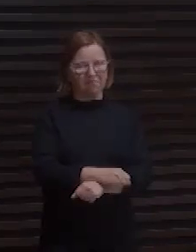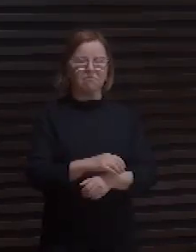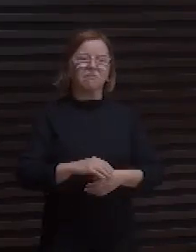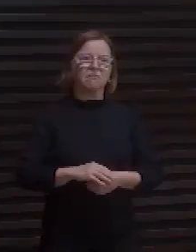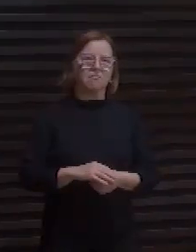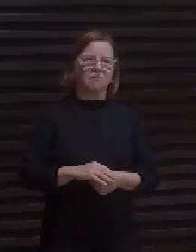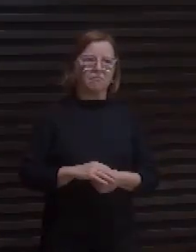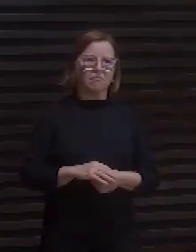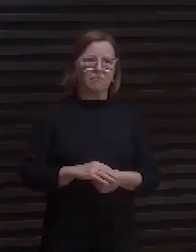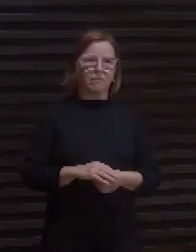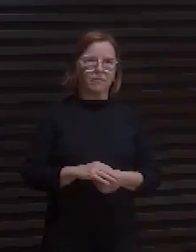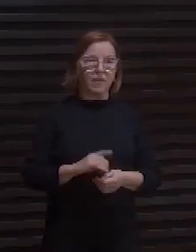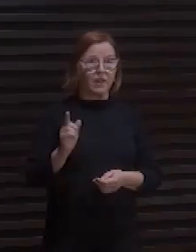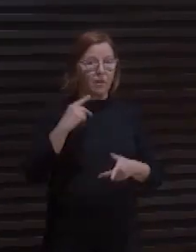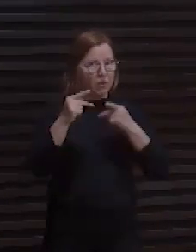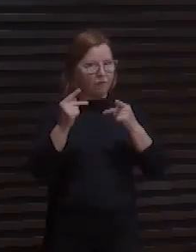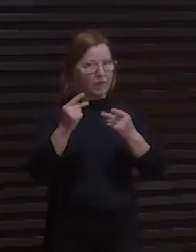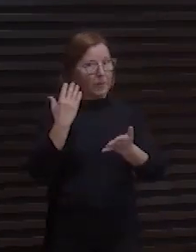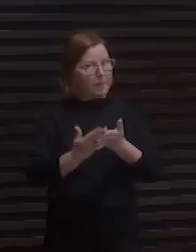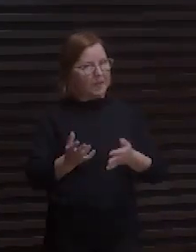de perda de salvação, não é isto.